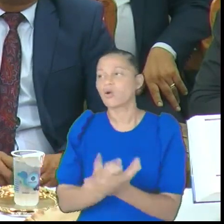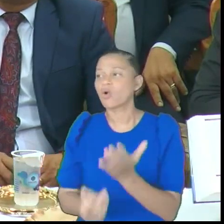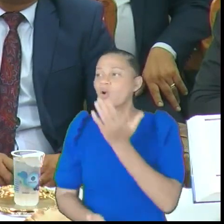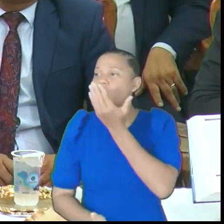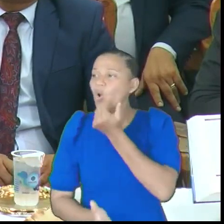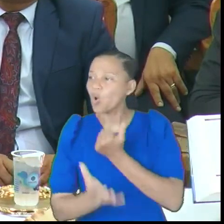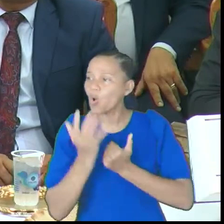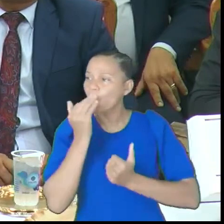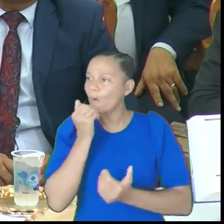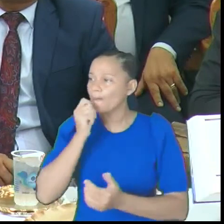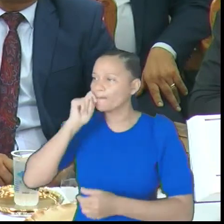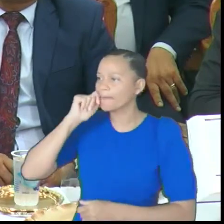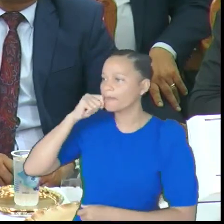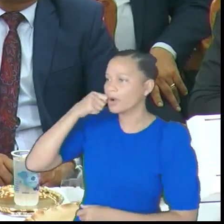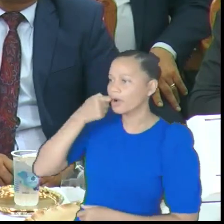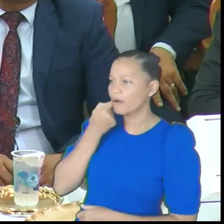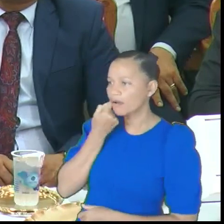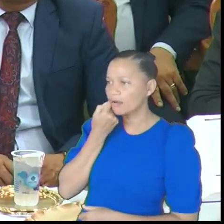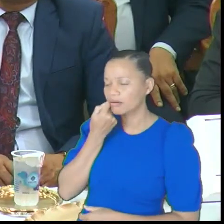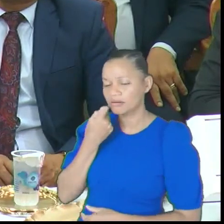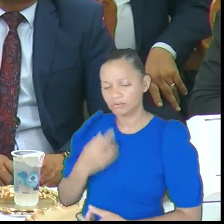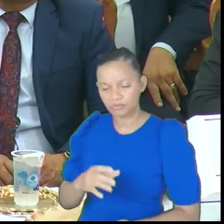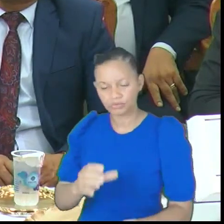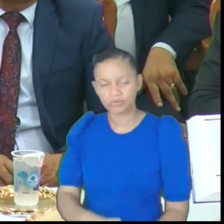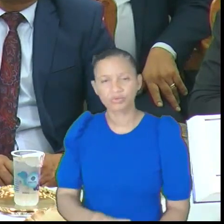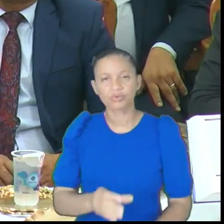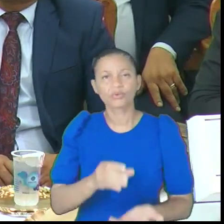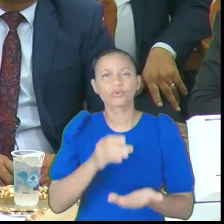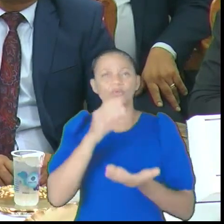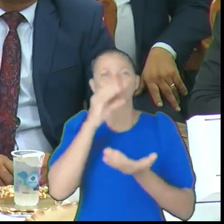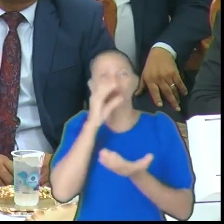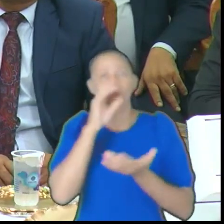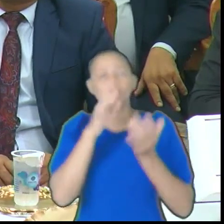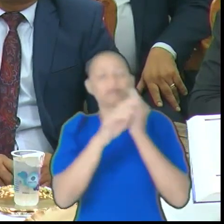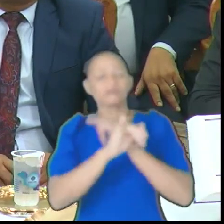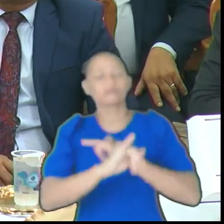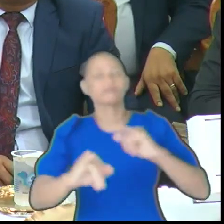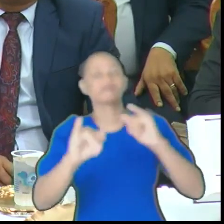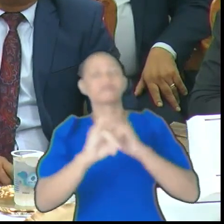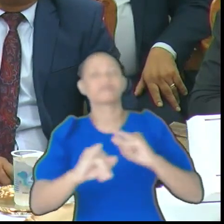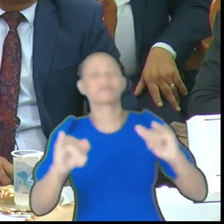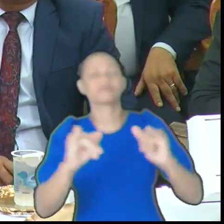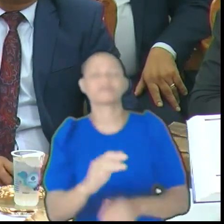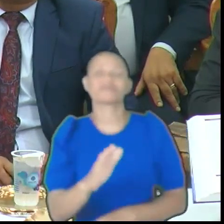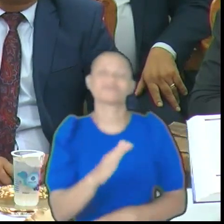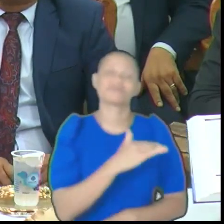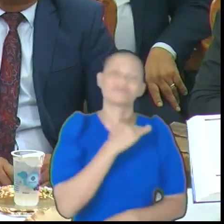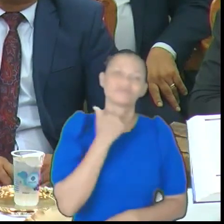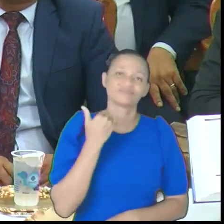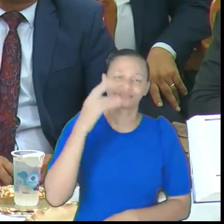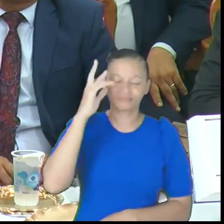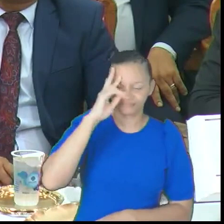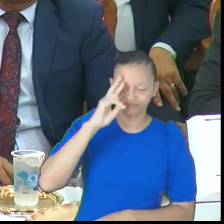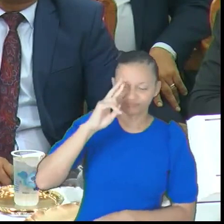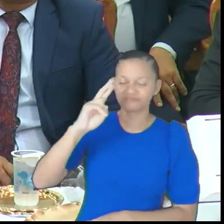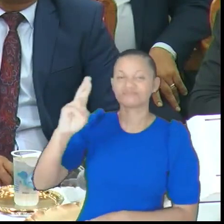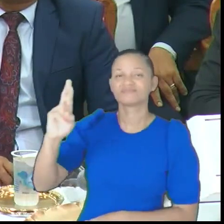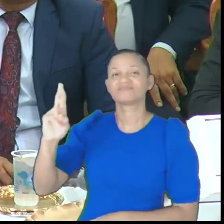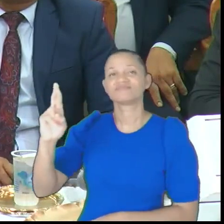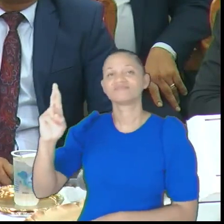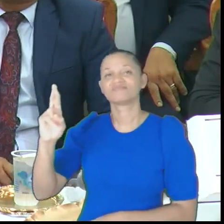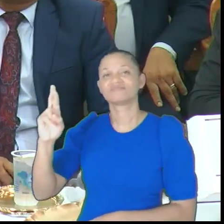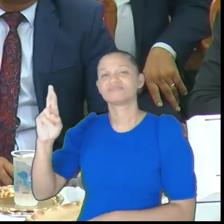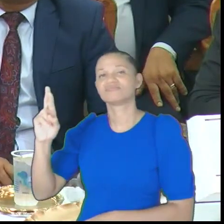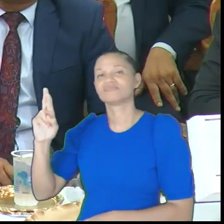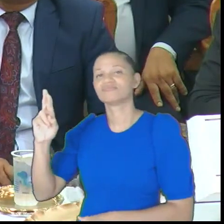pão e beberdes este cálice, anunciais a morte do Senhor.